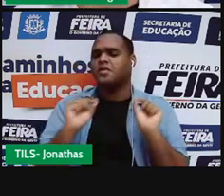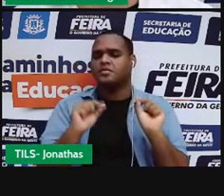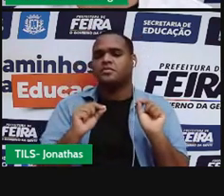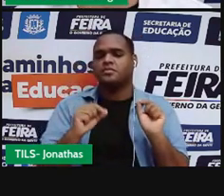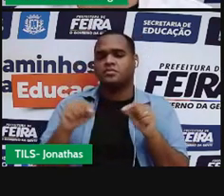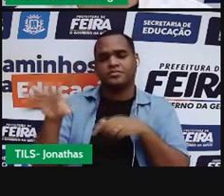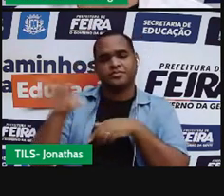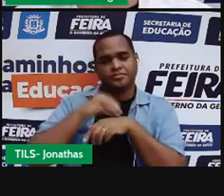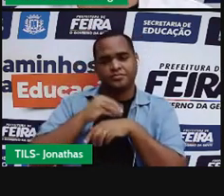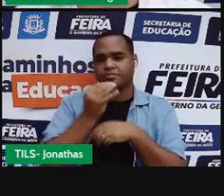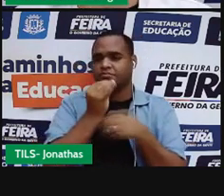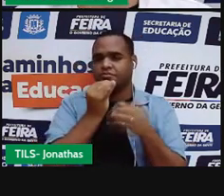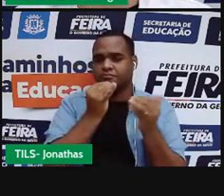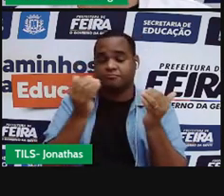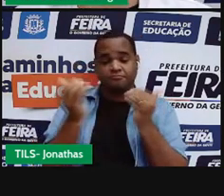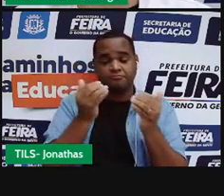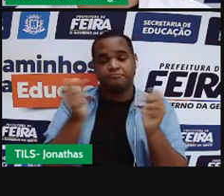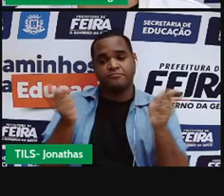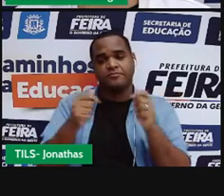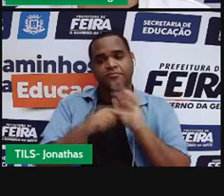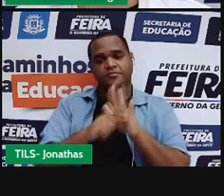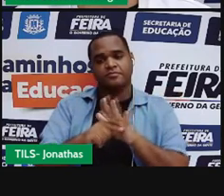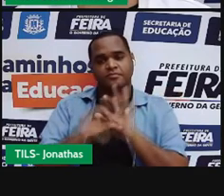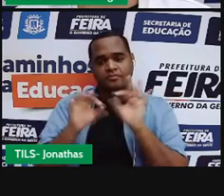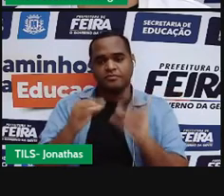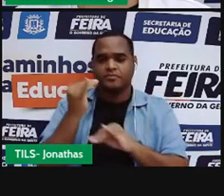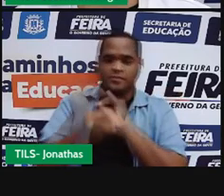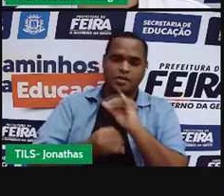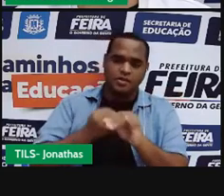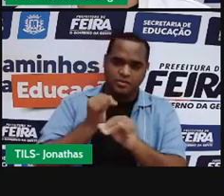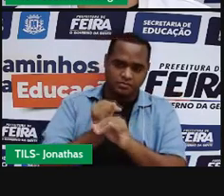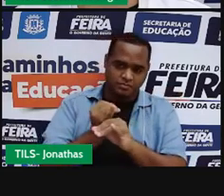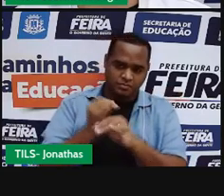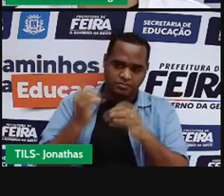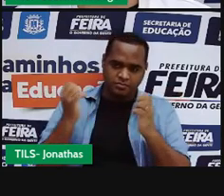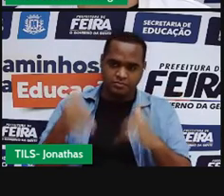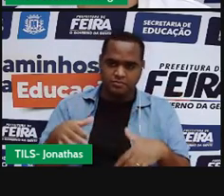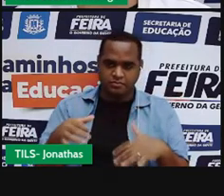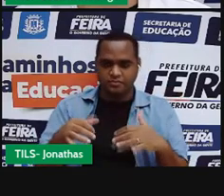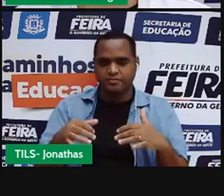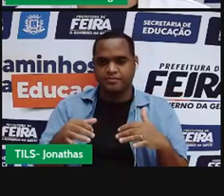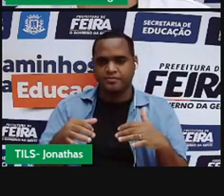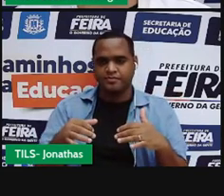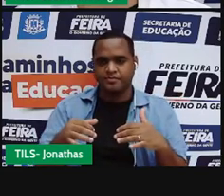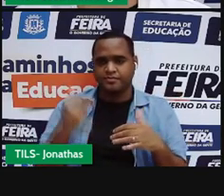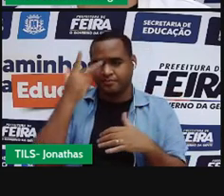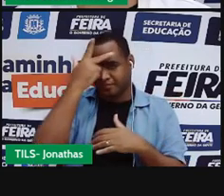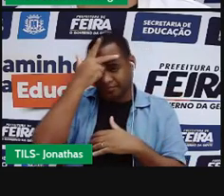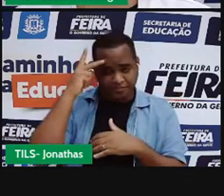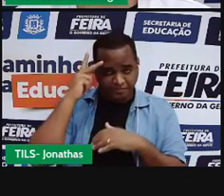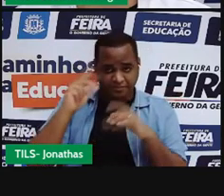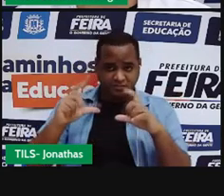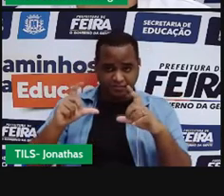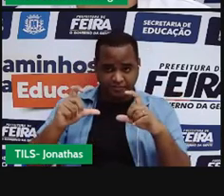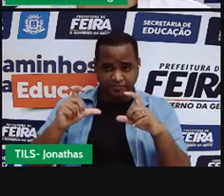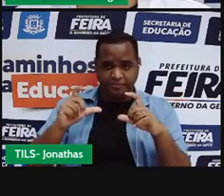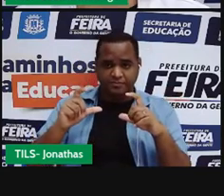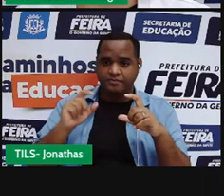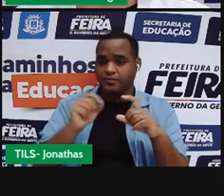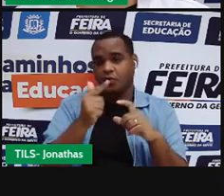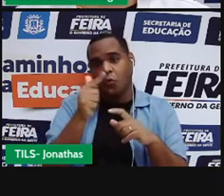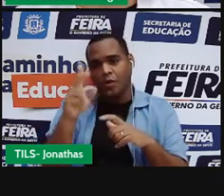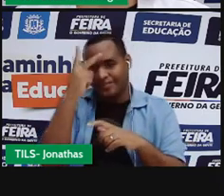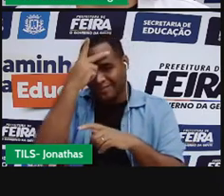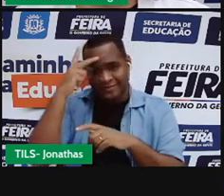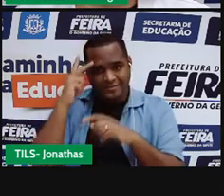um exemplo que eu peguei lá na internet, e tem assim, uma pessoa divulgou a foto de uma outra